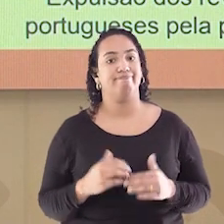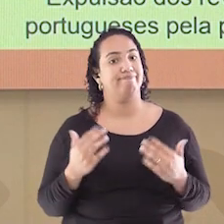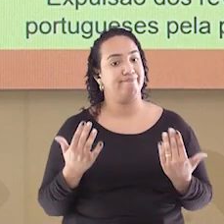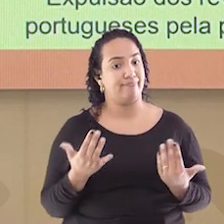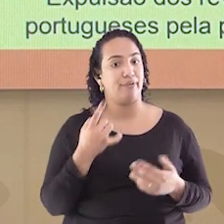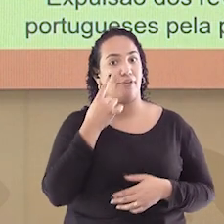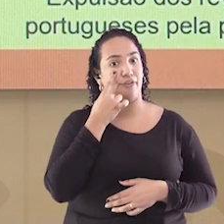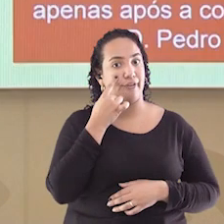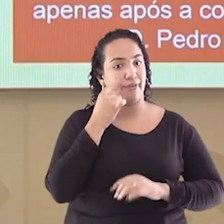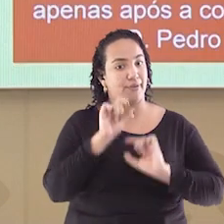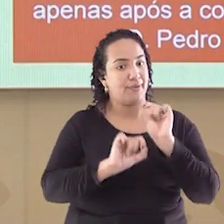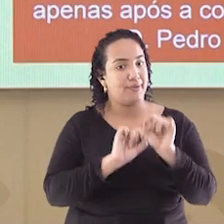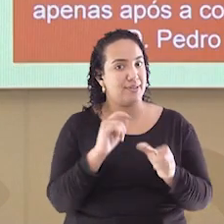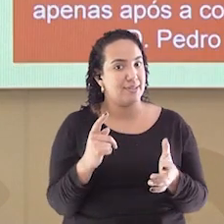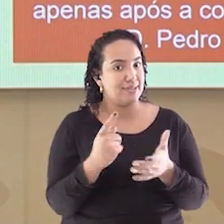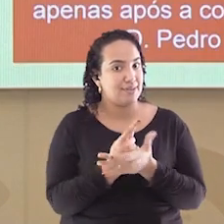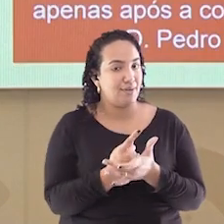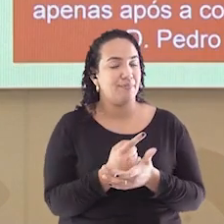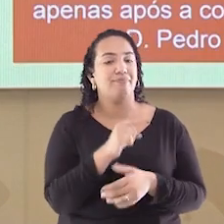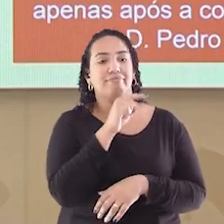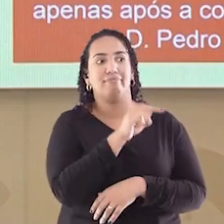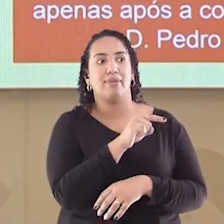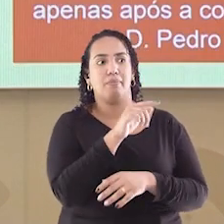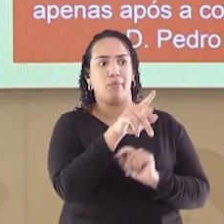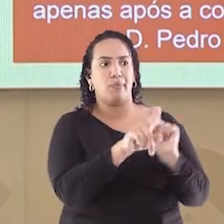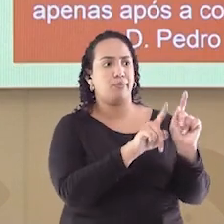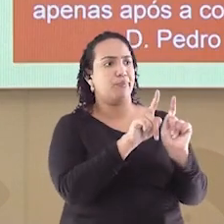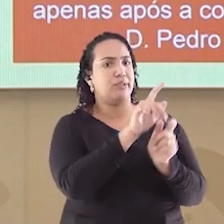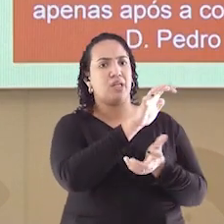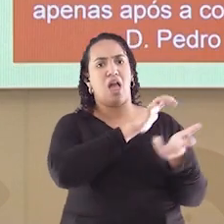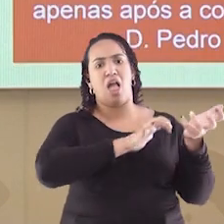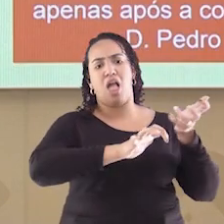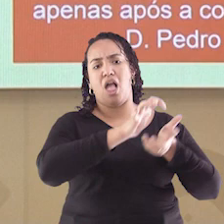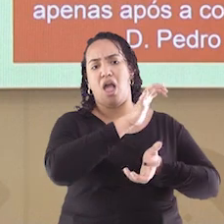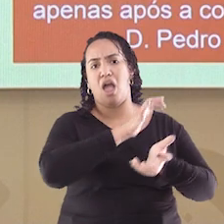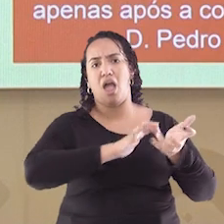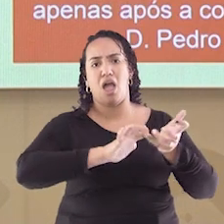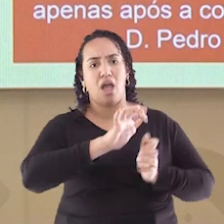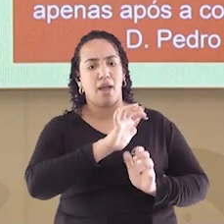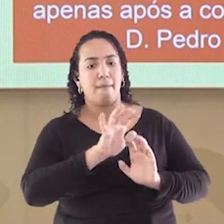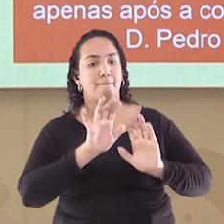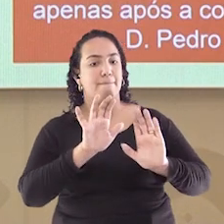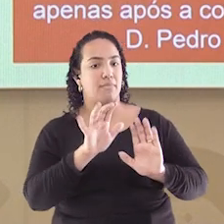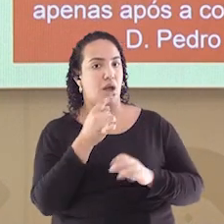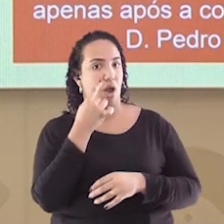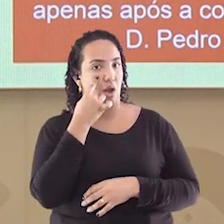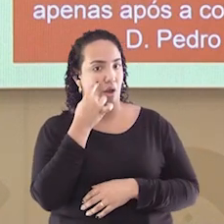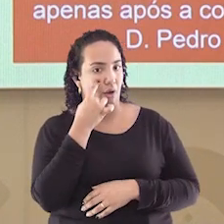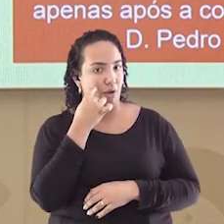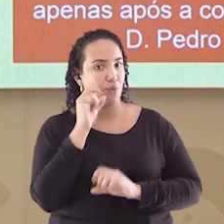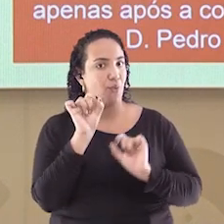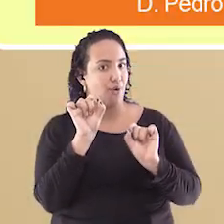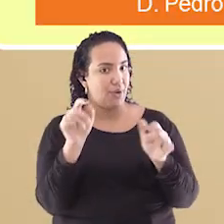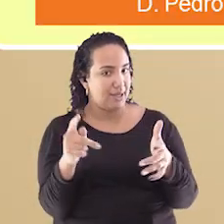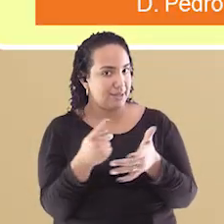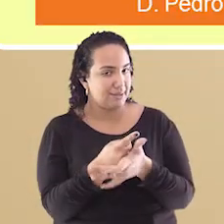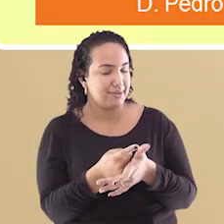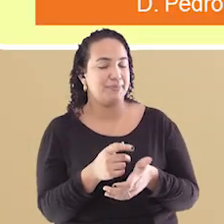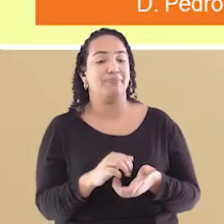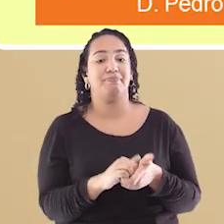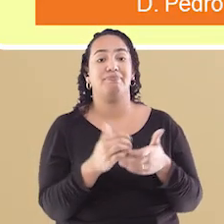Aí já viu, né? Esse ato gerou grande revolta na população local. Mas olha as voltas que o mundo dá.